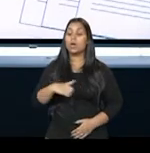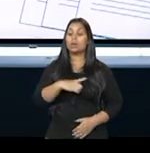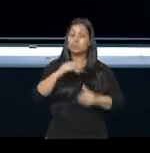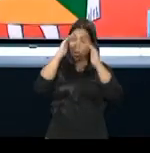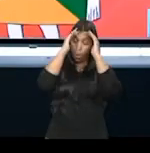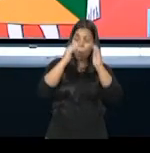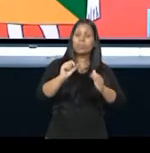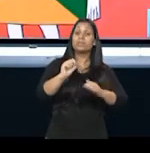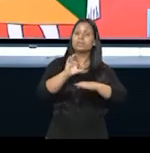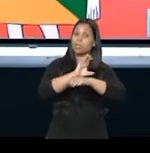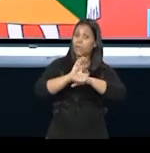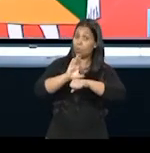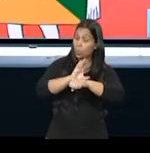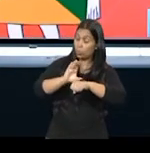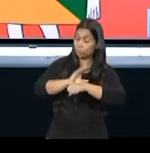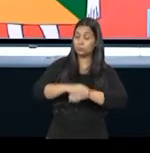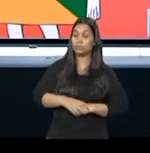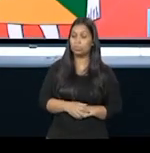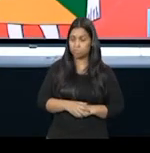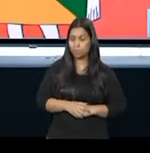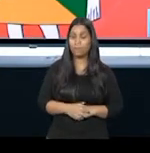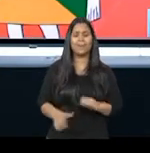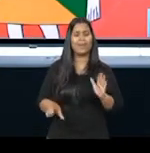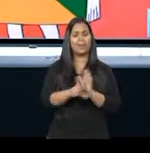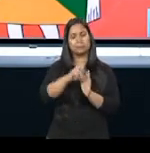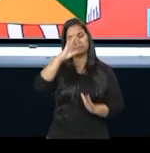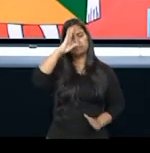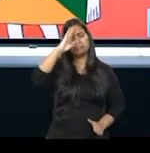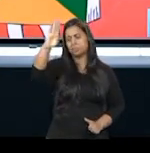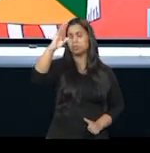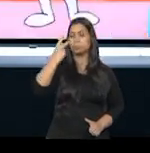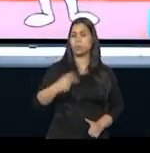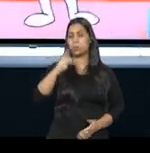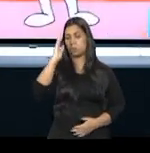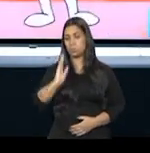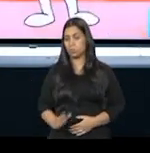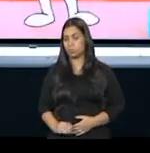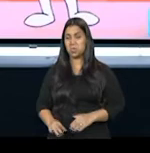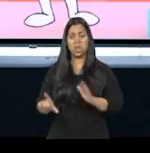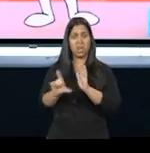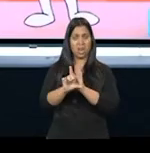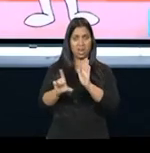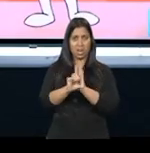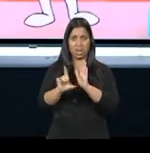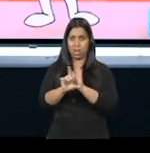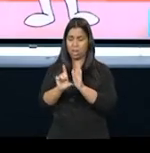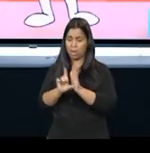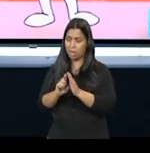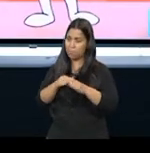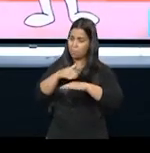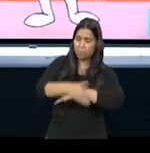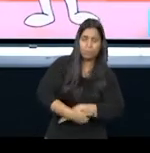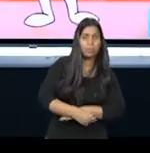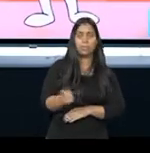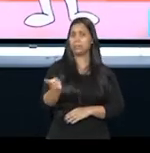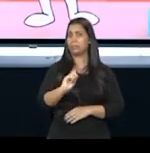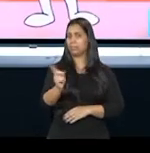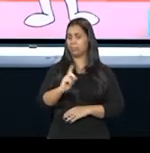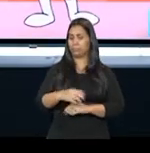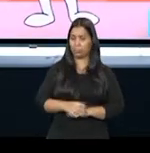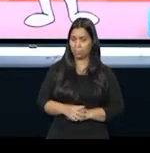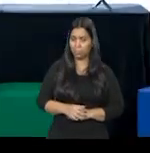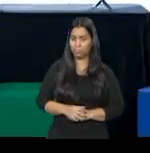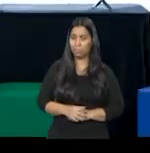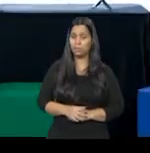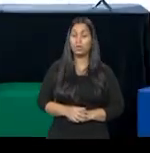pela Constituição Federal. A Constituição é a lei maior do país e nenhuma lei pode ser acima